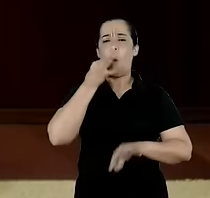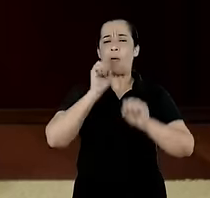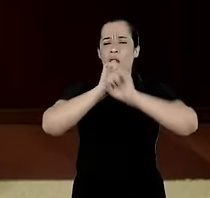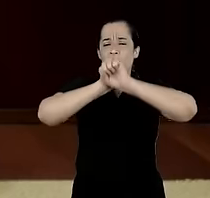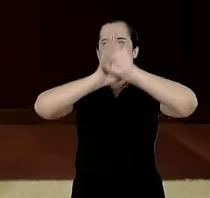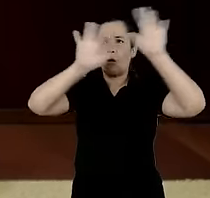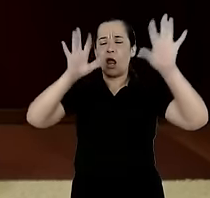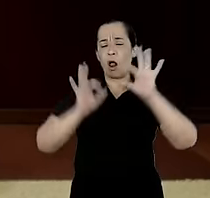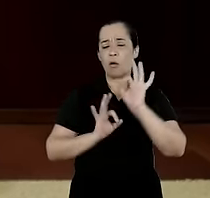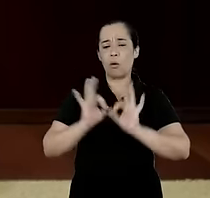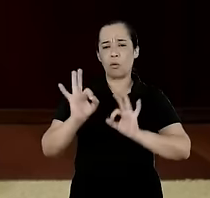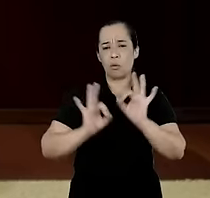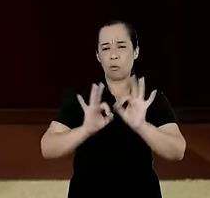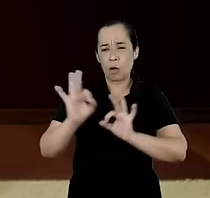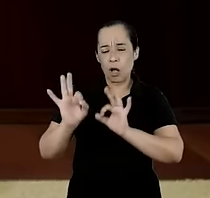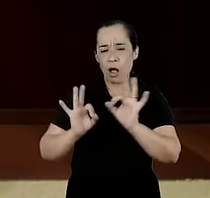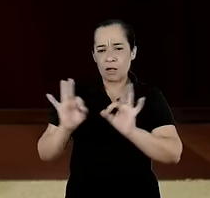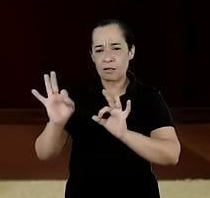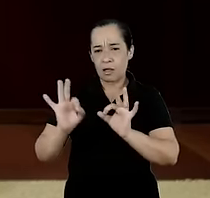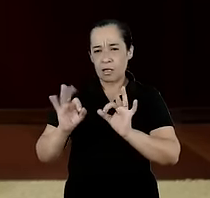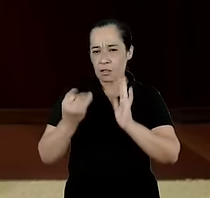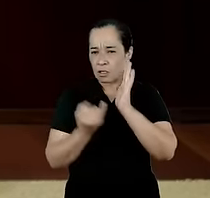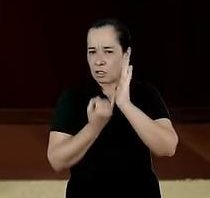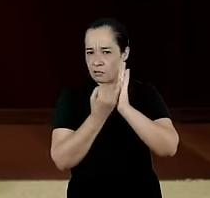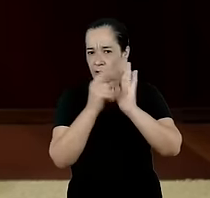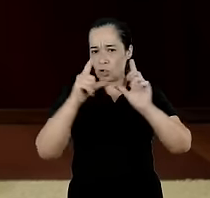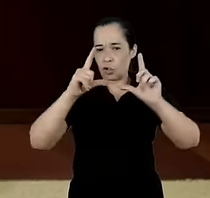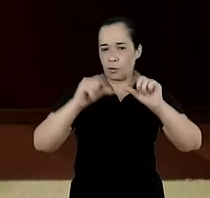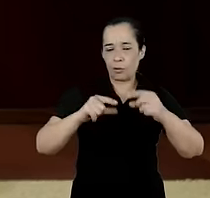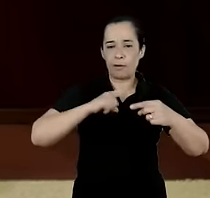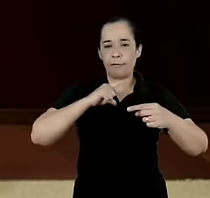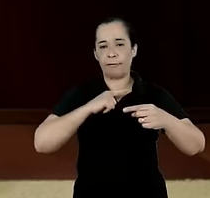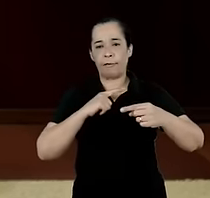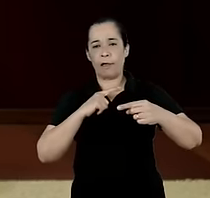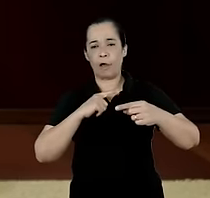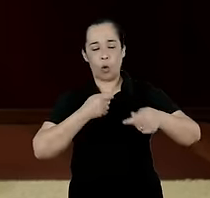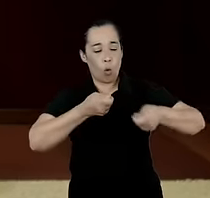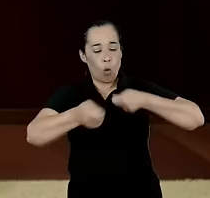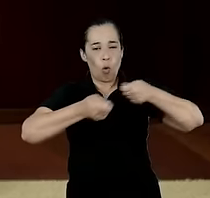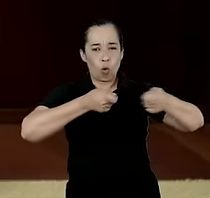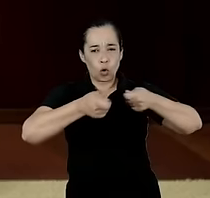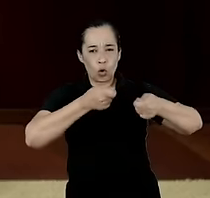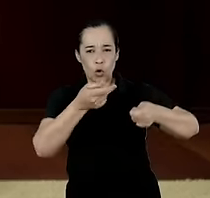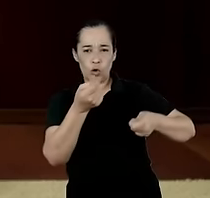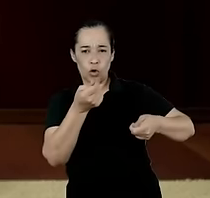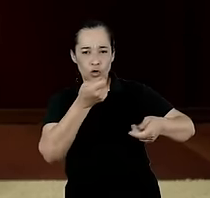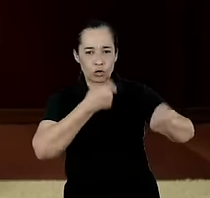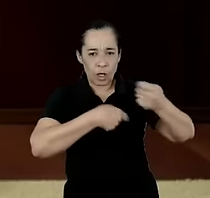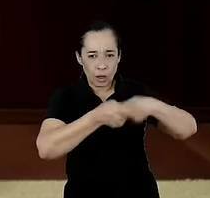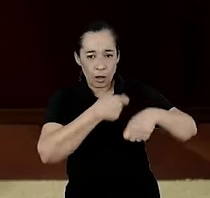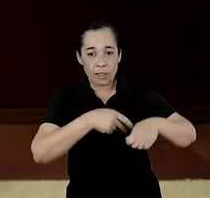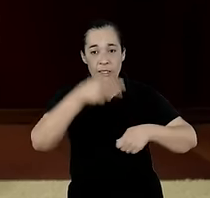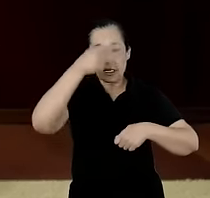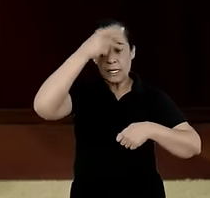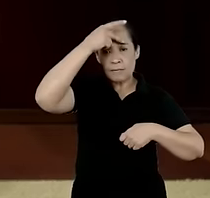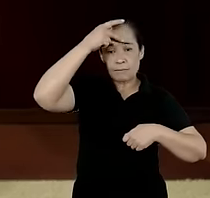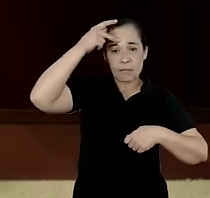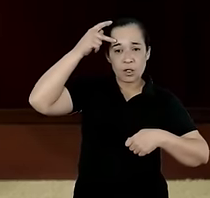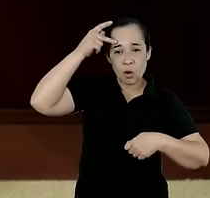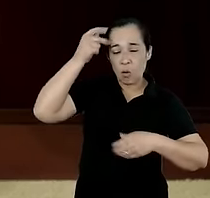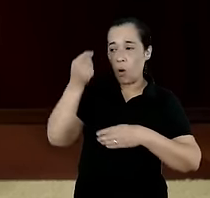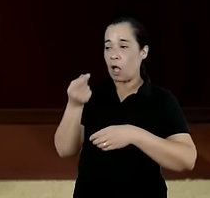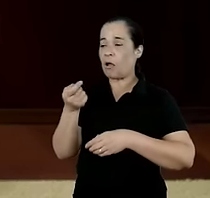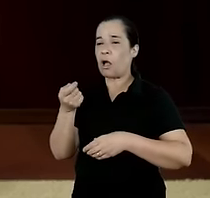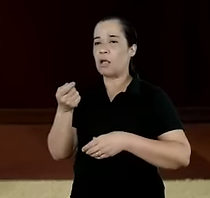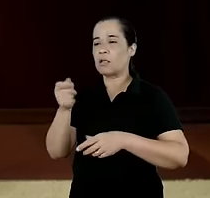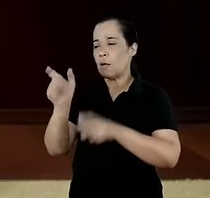desinfla acon ària que conta ali claro com o aperto das condições financeiras com a população poupando um pouco mais com diminuição